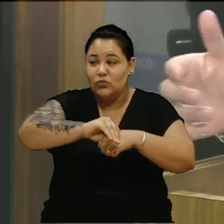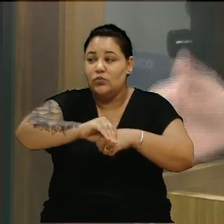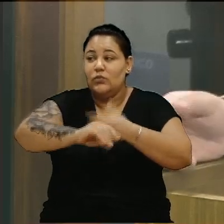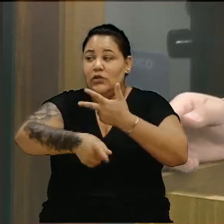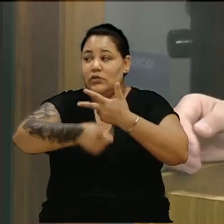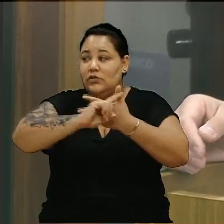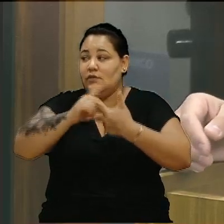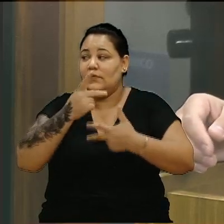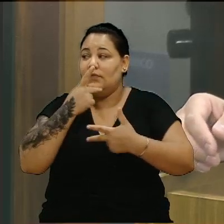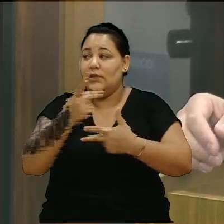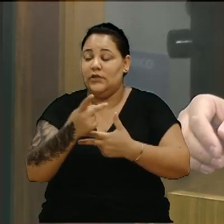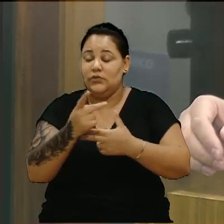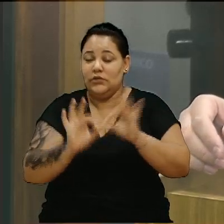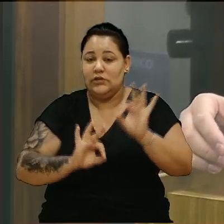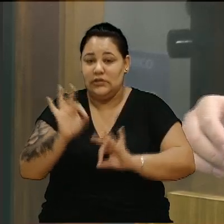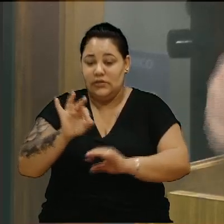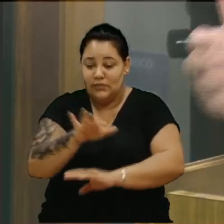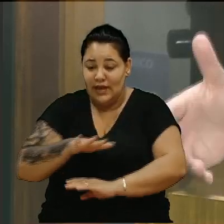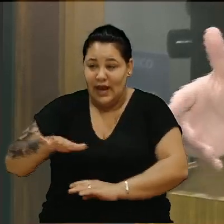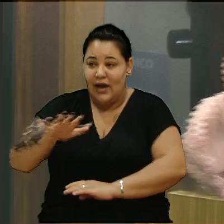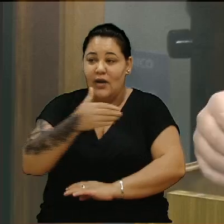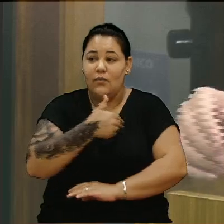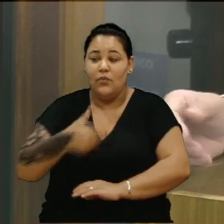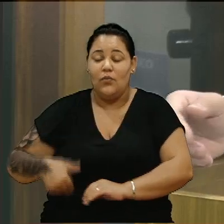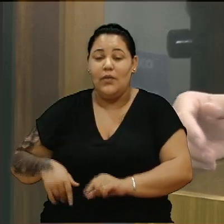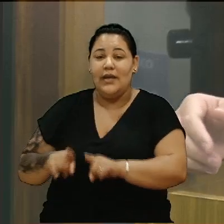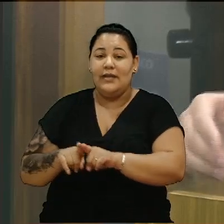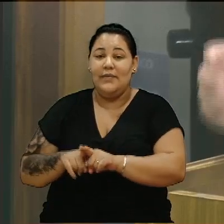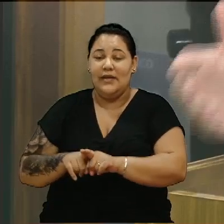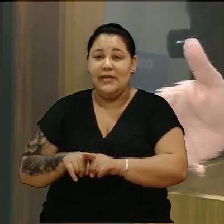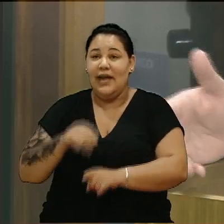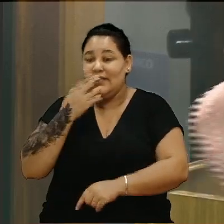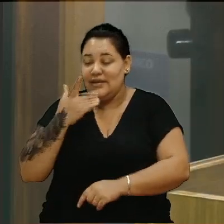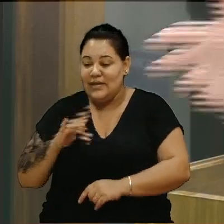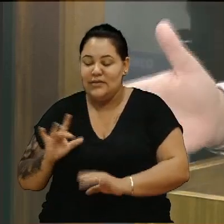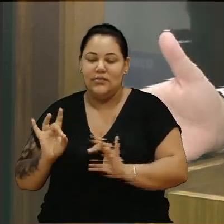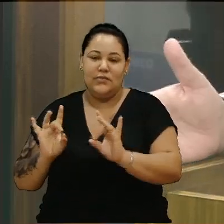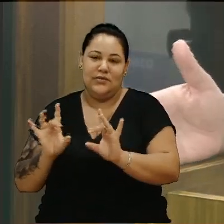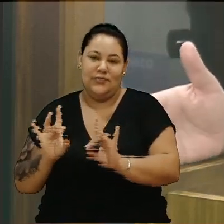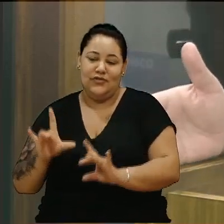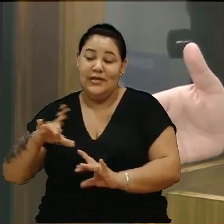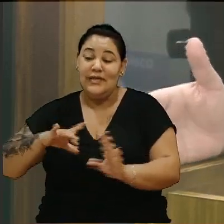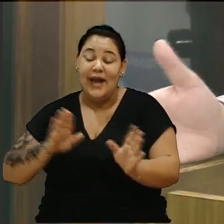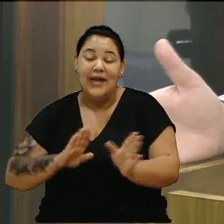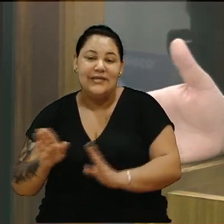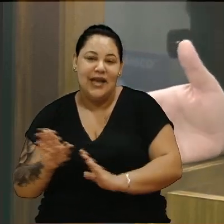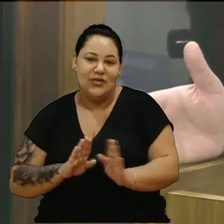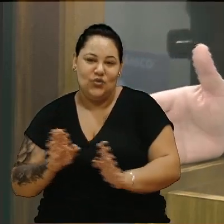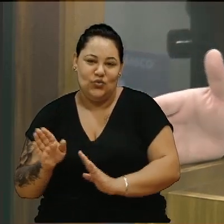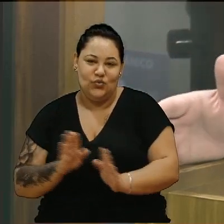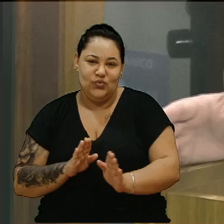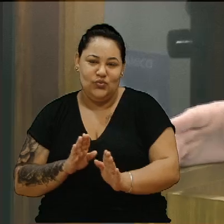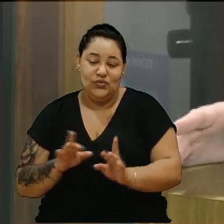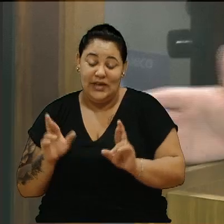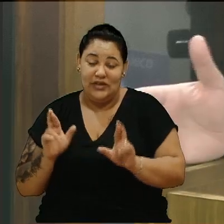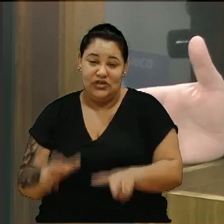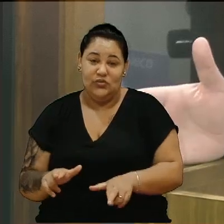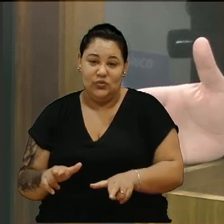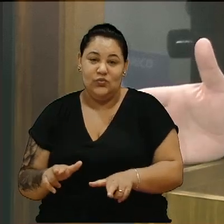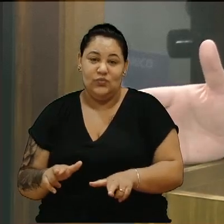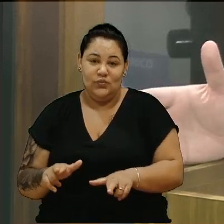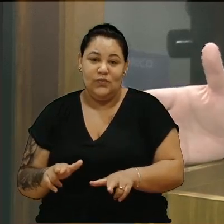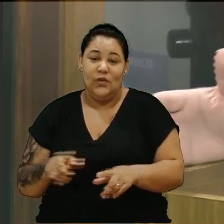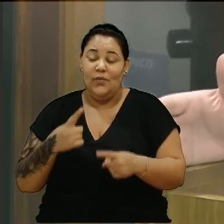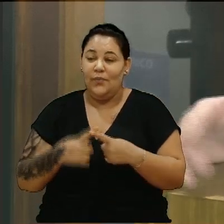respeito à revitalização de áreas públicas, para que as crianças, especialmente, vereadora Sandra Moreira, tenham acesso naquela região ali, né, uma região